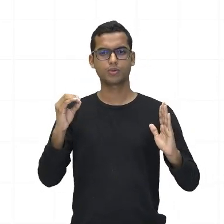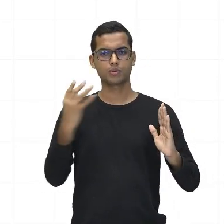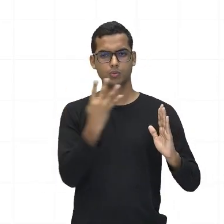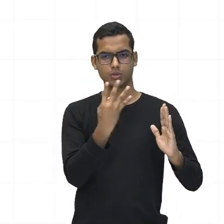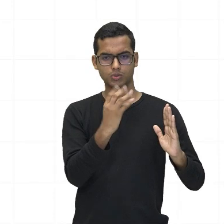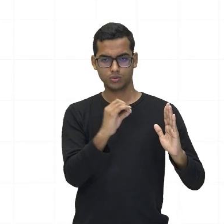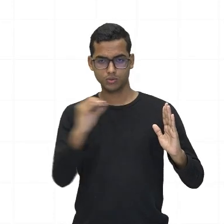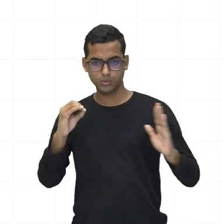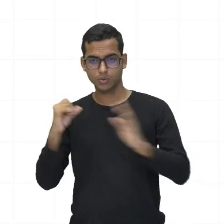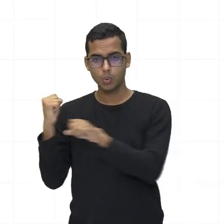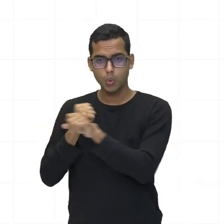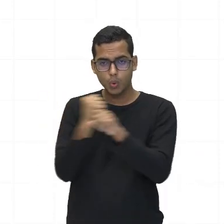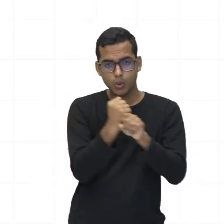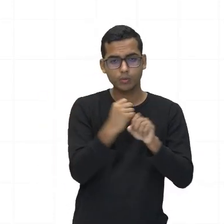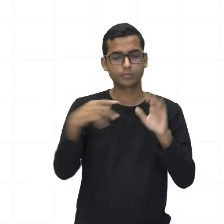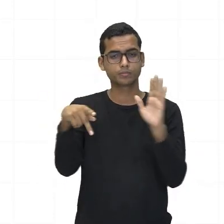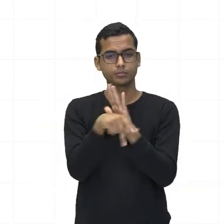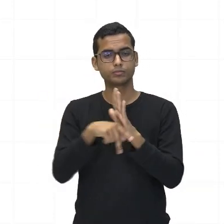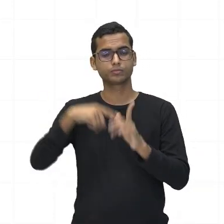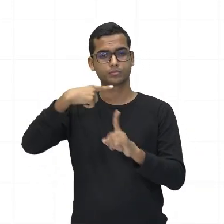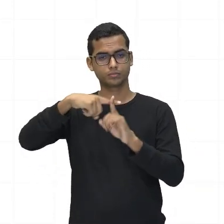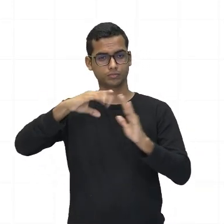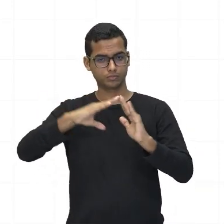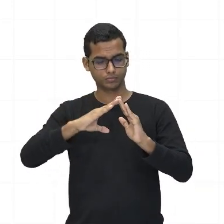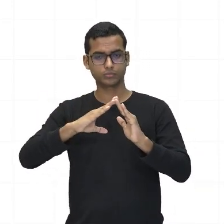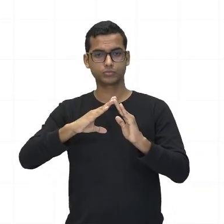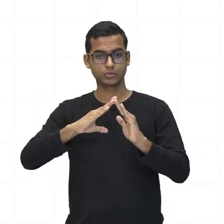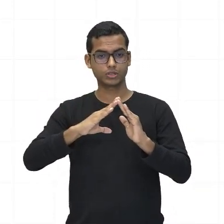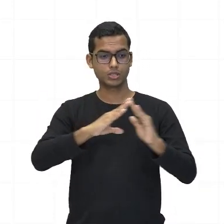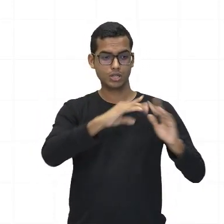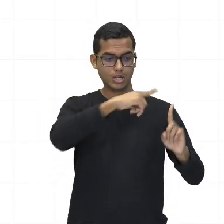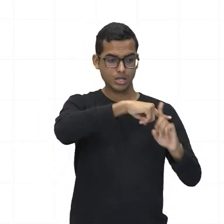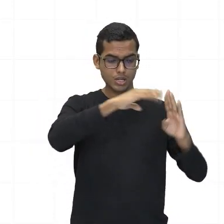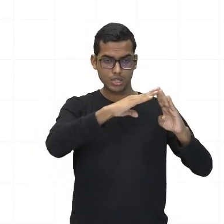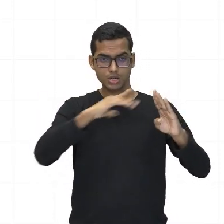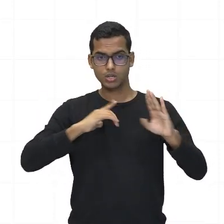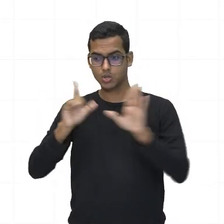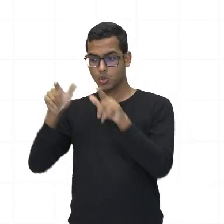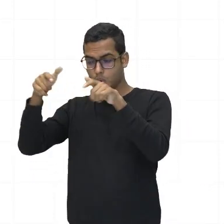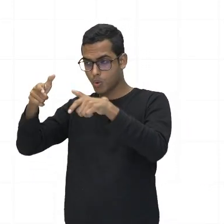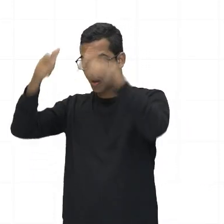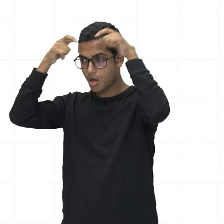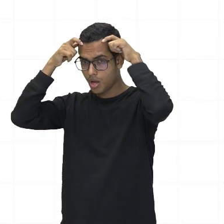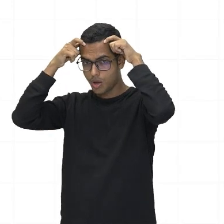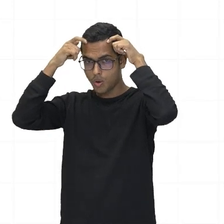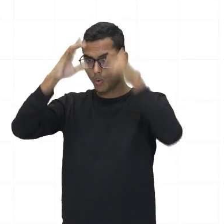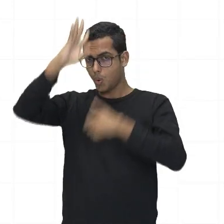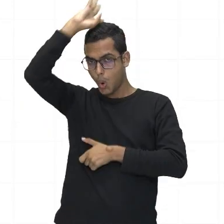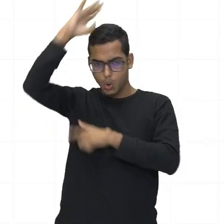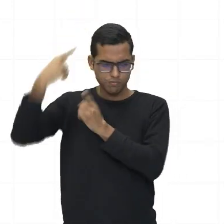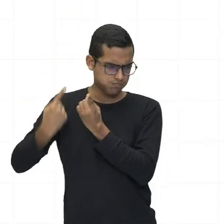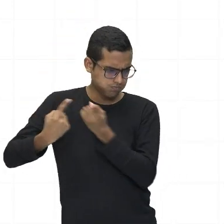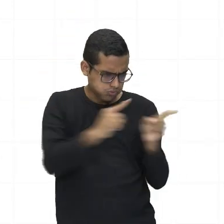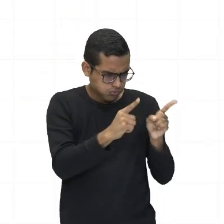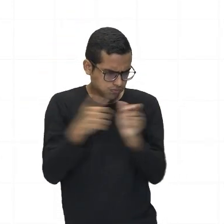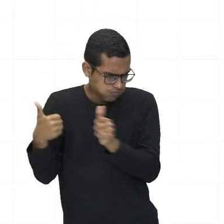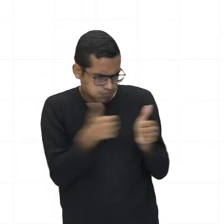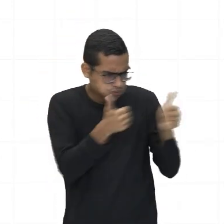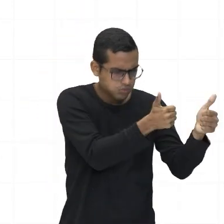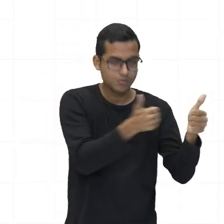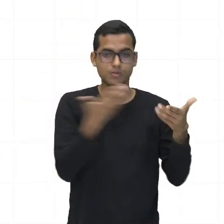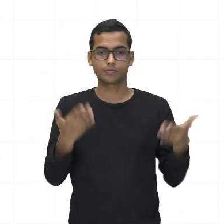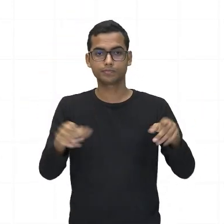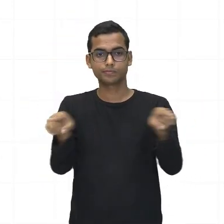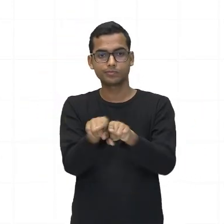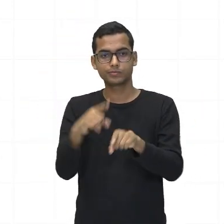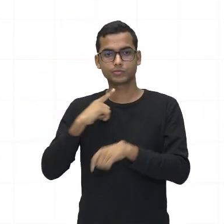contra a igreja nascente, a igreja que estava nascendo. Né? Era um código, onde os cristãos viam peixe, eles sabiam que ali